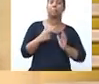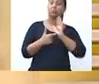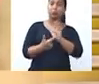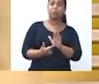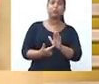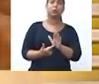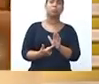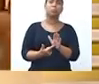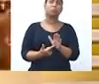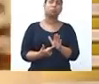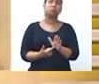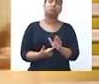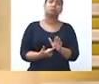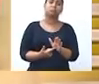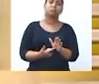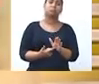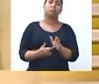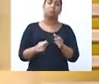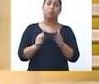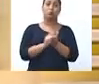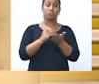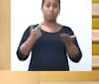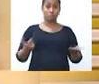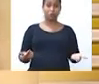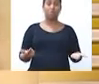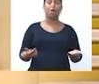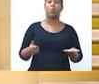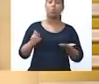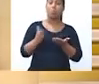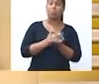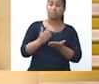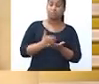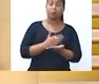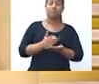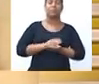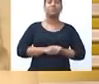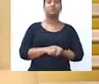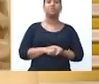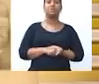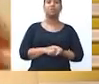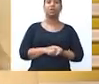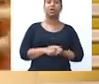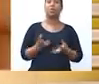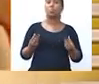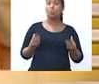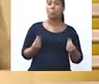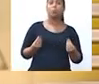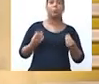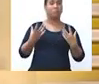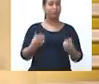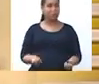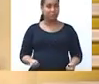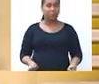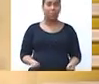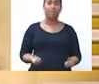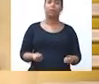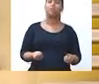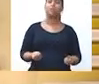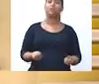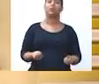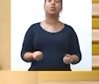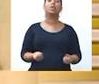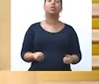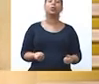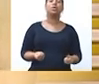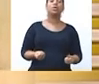levantamento com um grande jornal, né? Uma grande revista, muito, muito aceita, com uma indicação